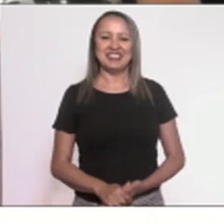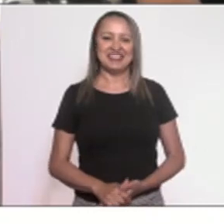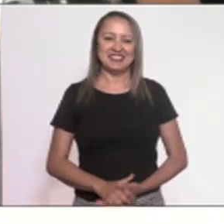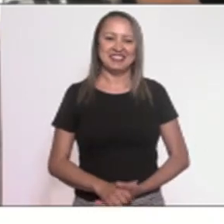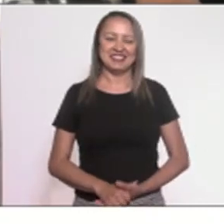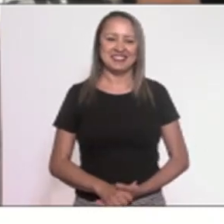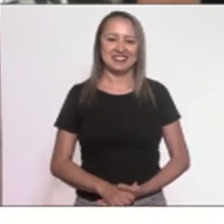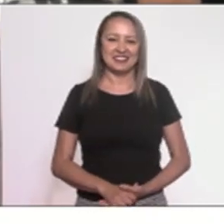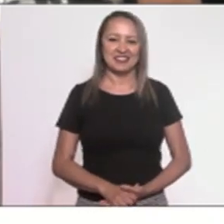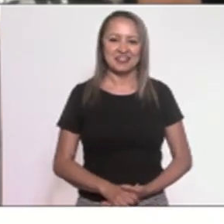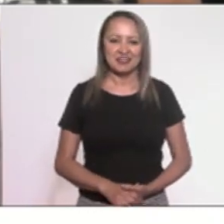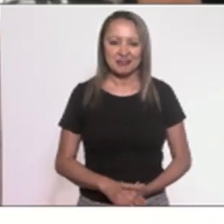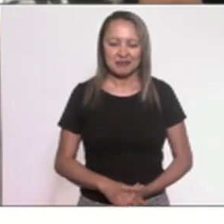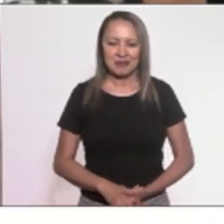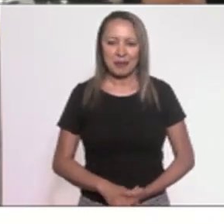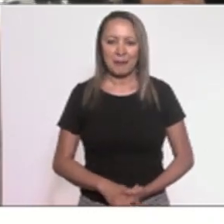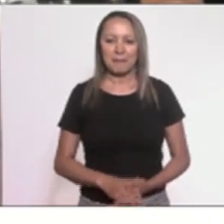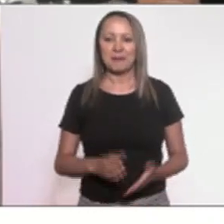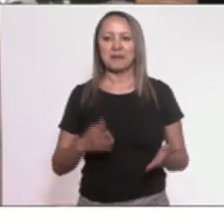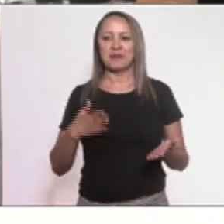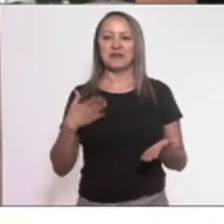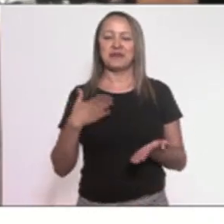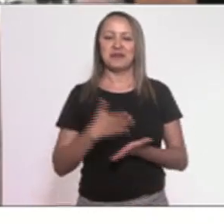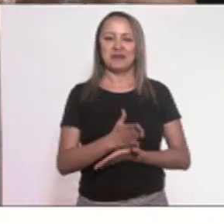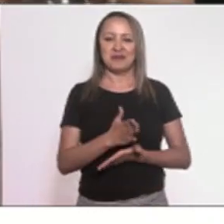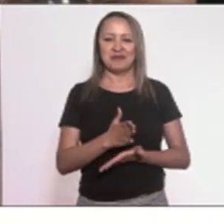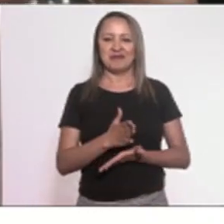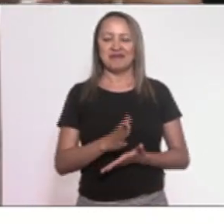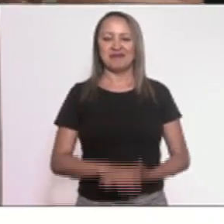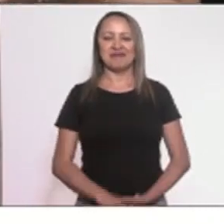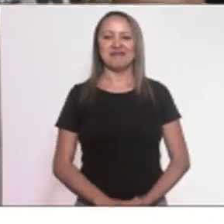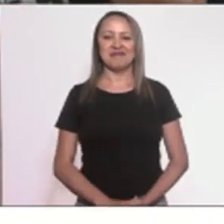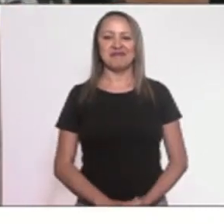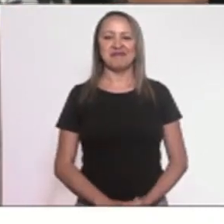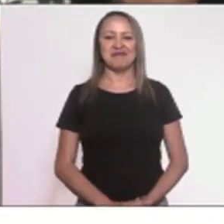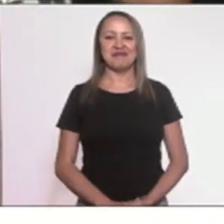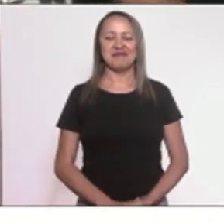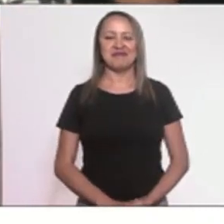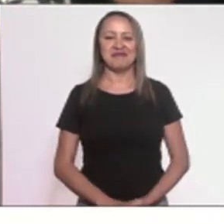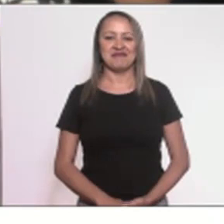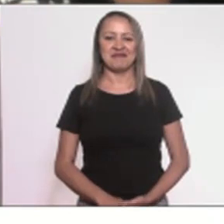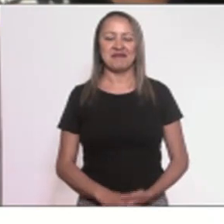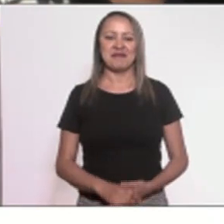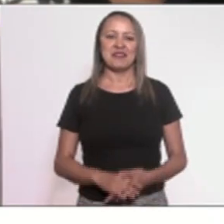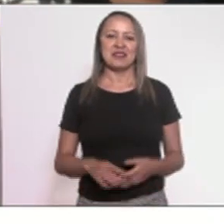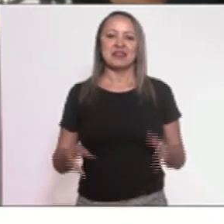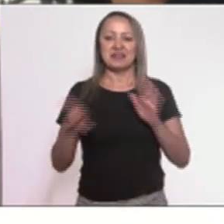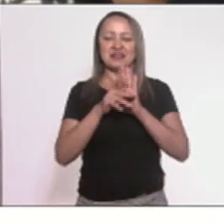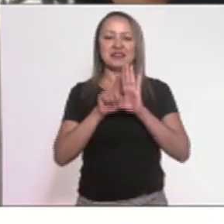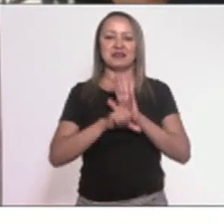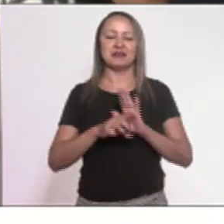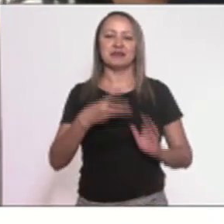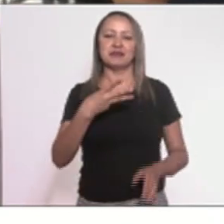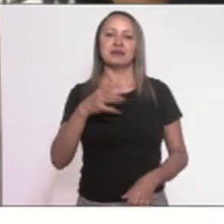4389-2018, deputado Rosenberg Reis. Senhores que aprovam, eles como estão, aprovados. Requer a inclusão na ordem do dia do PL